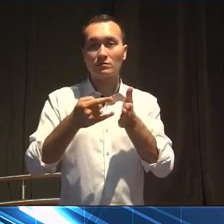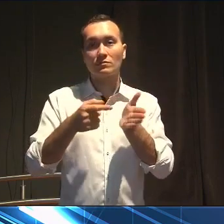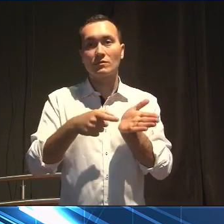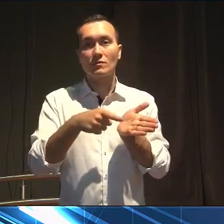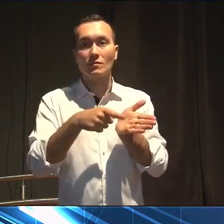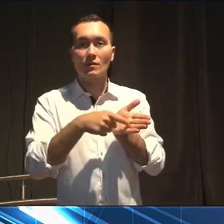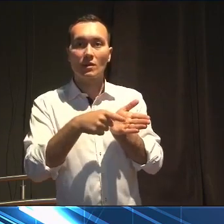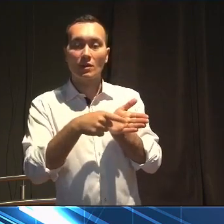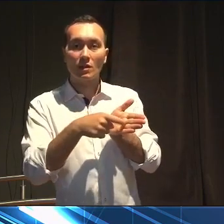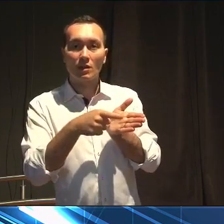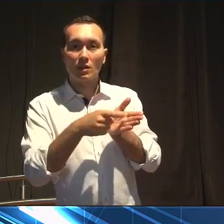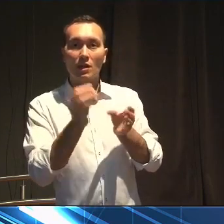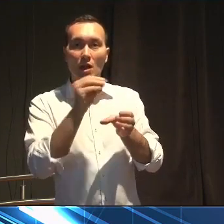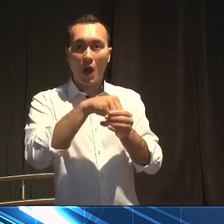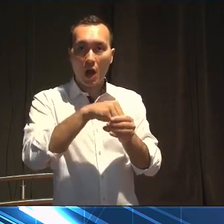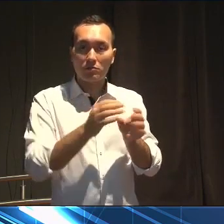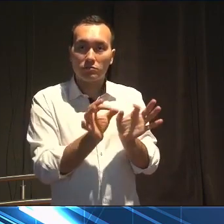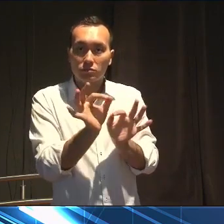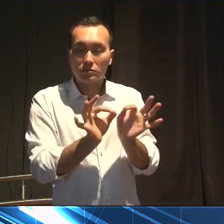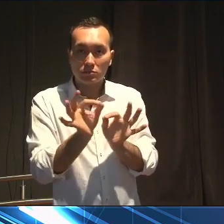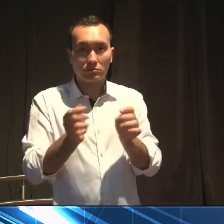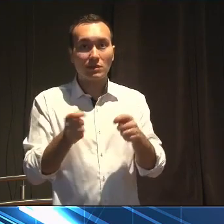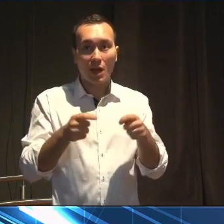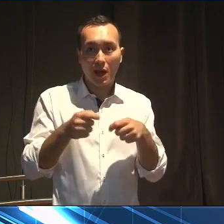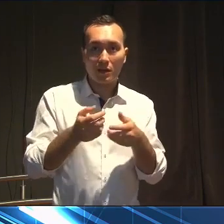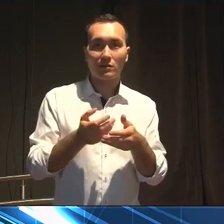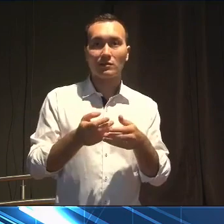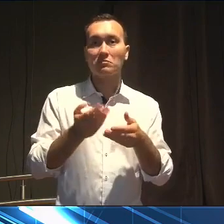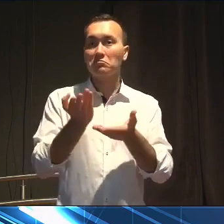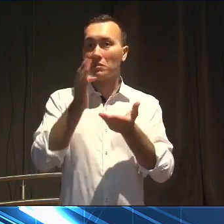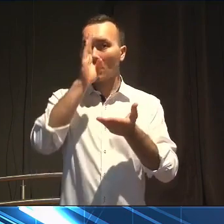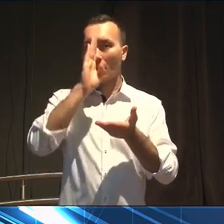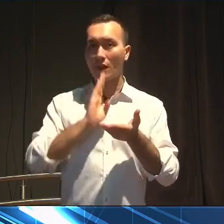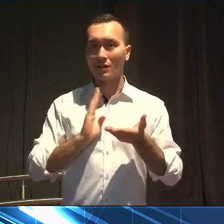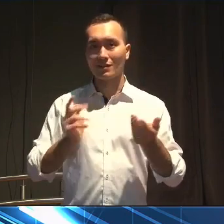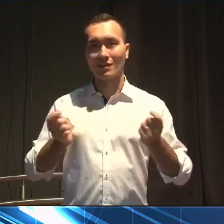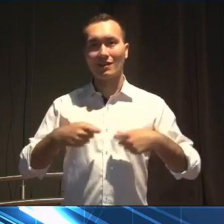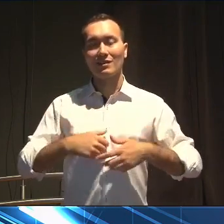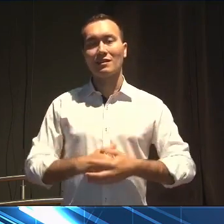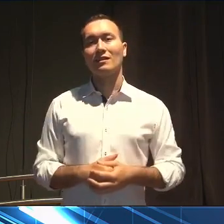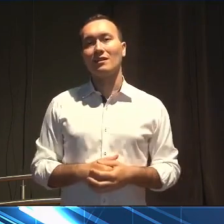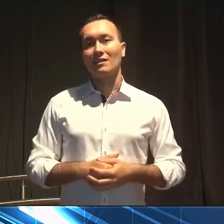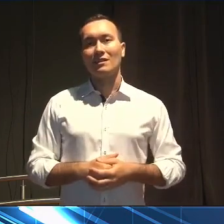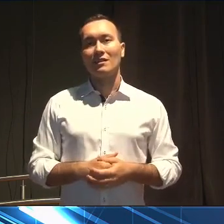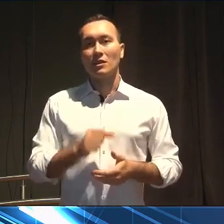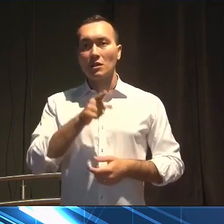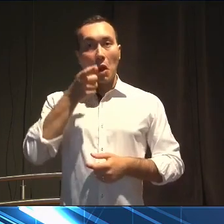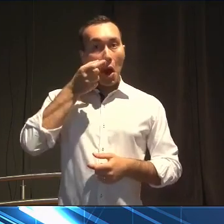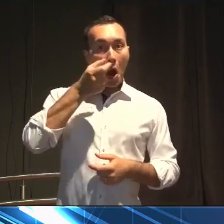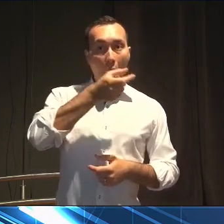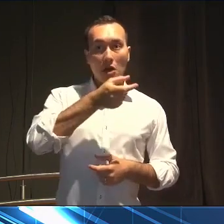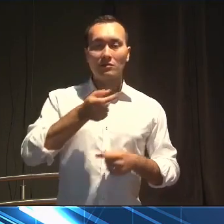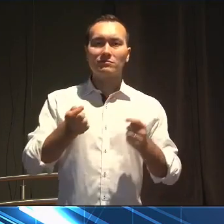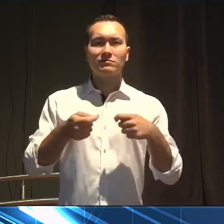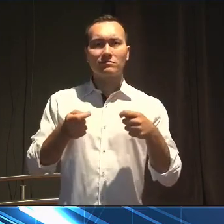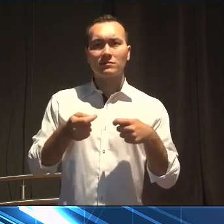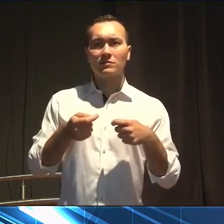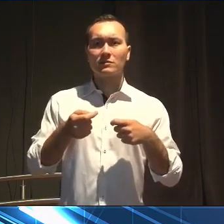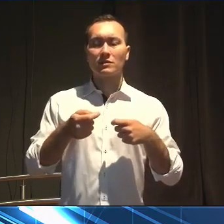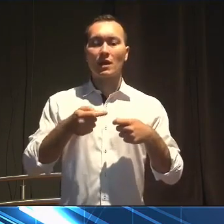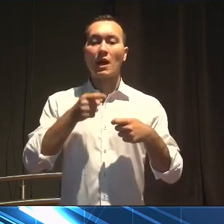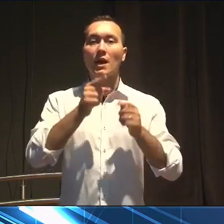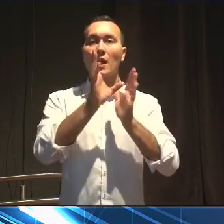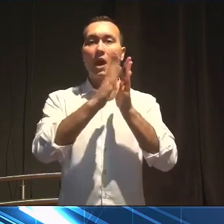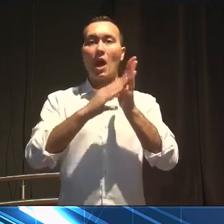para automação lá dentro. Então ela é gratuita para desenvolvedores, quem tiver curiosidade é só baixar, é tudo feito em Python, é bem